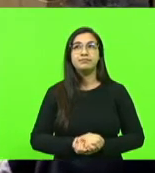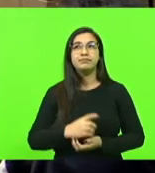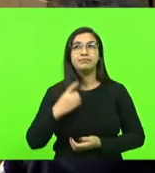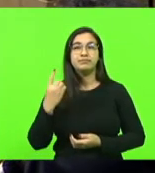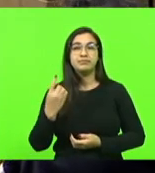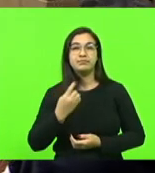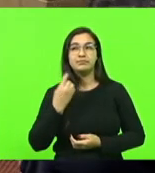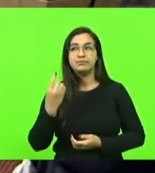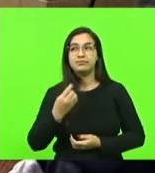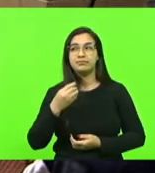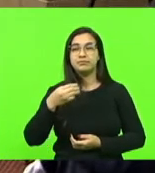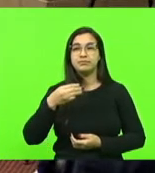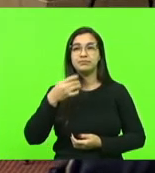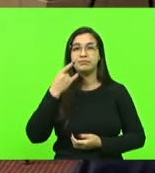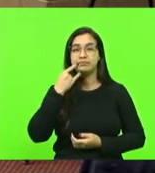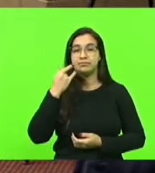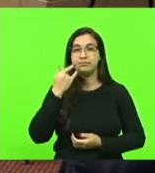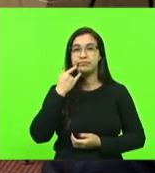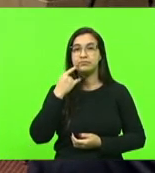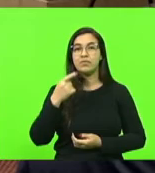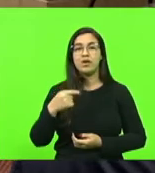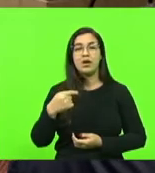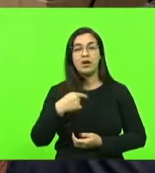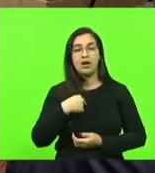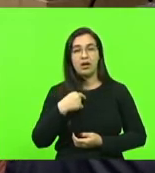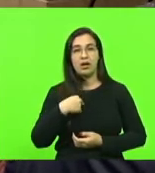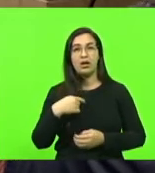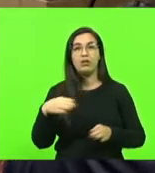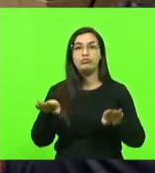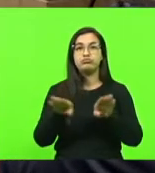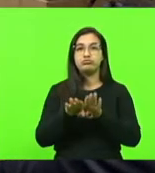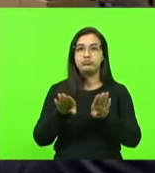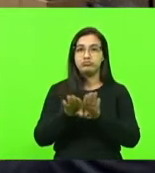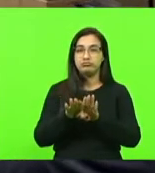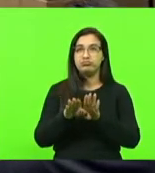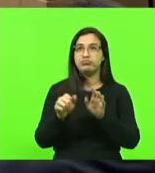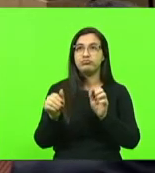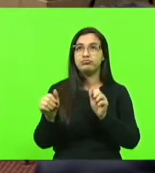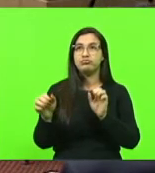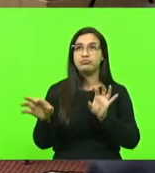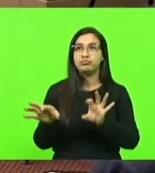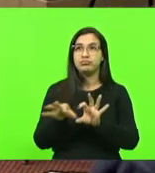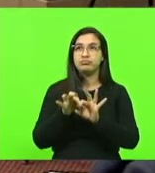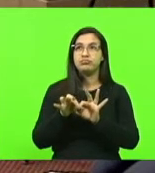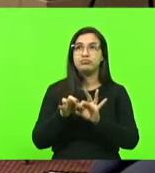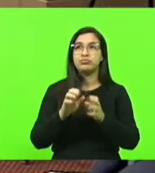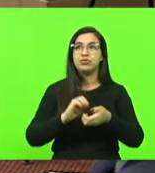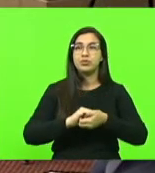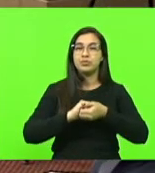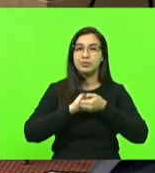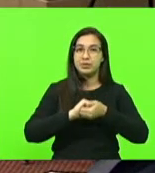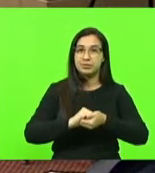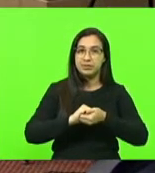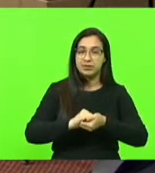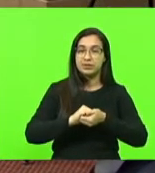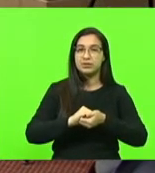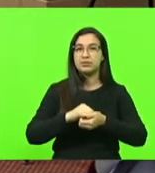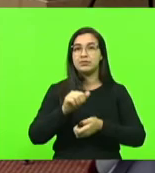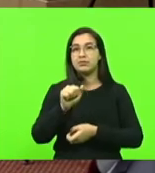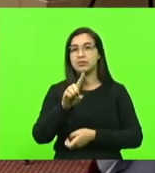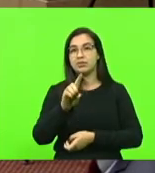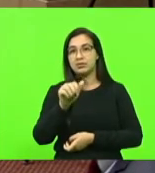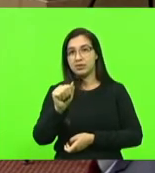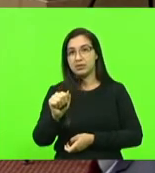para me somar, primeiro, aos cumprimentos da deputada Ada De Luca, com